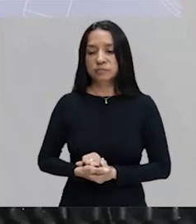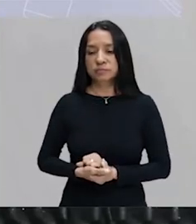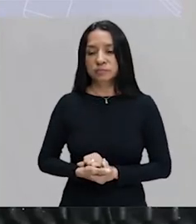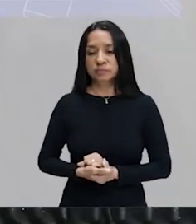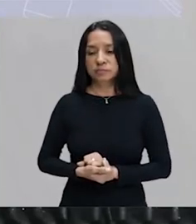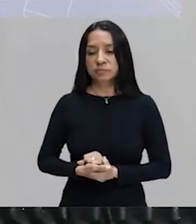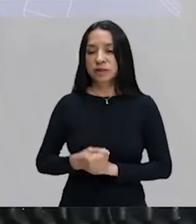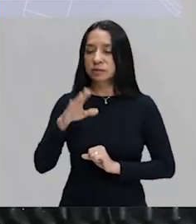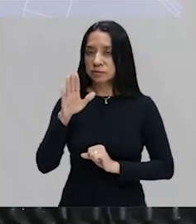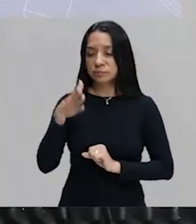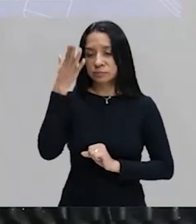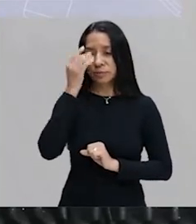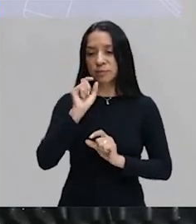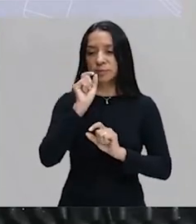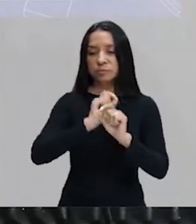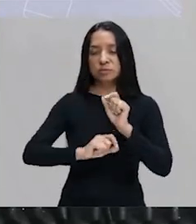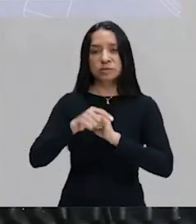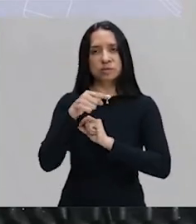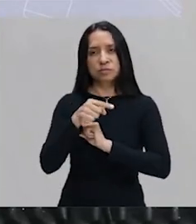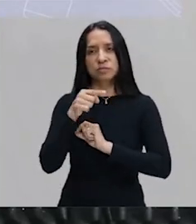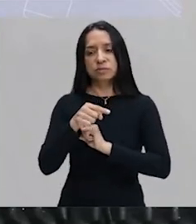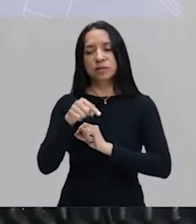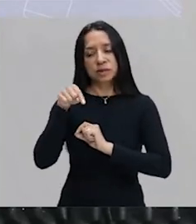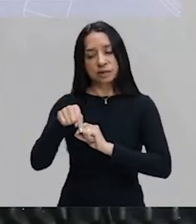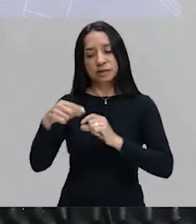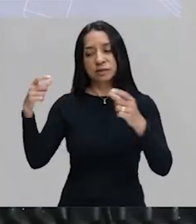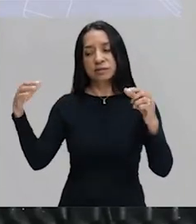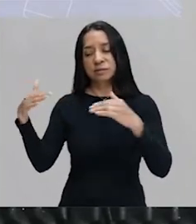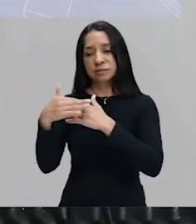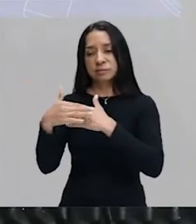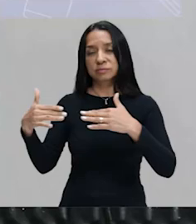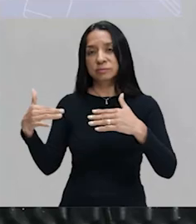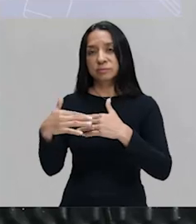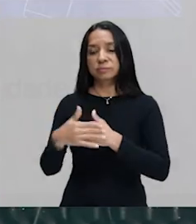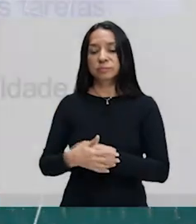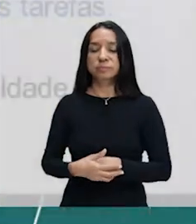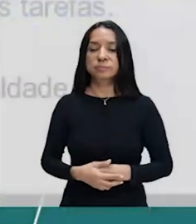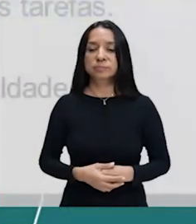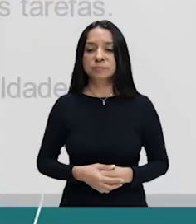ciudad. Já sabemos que você está na cidade.